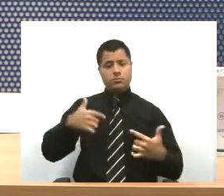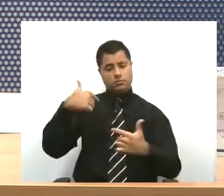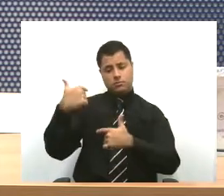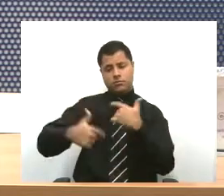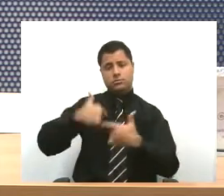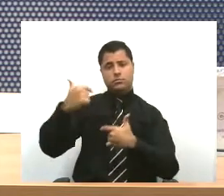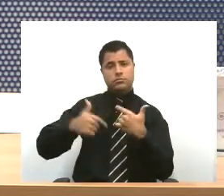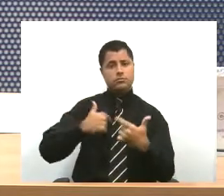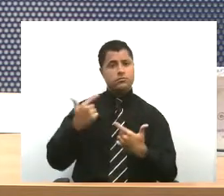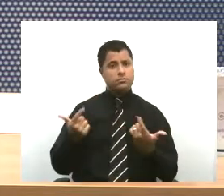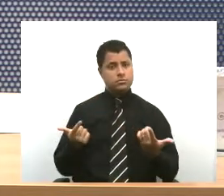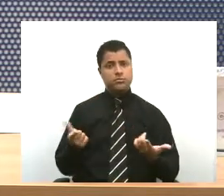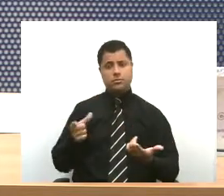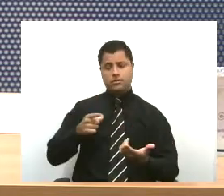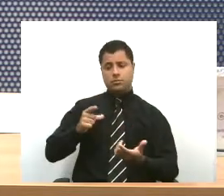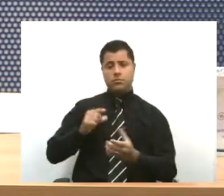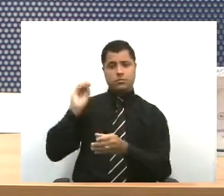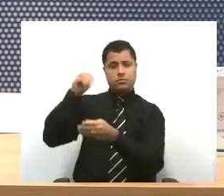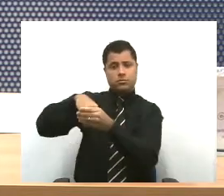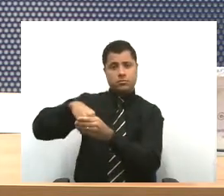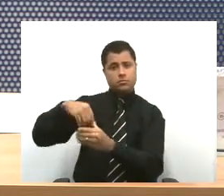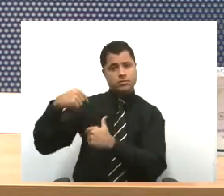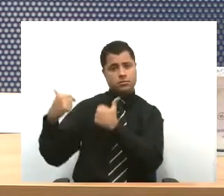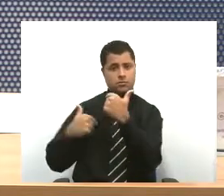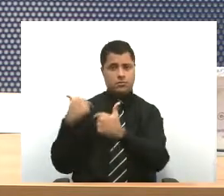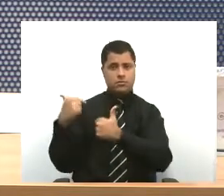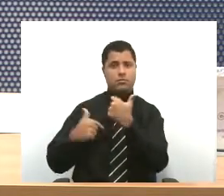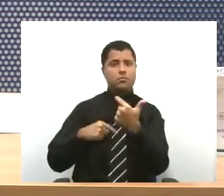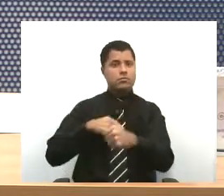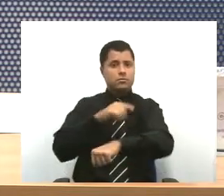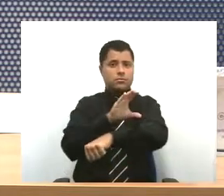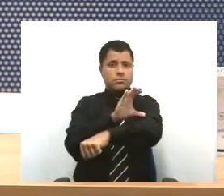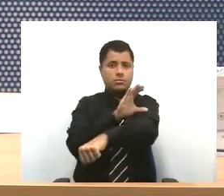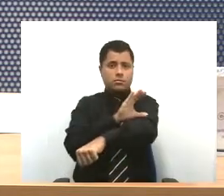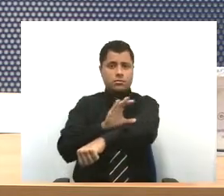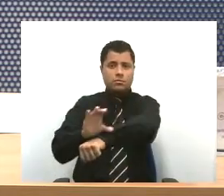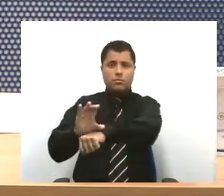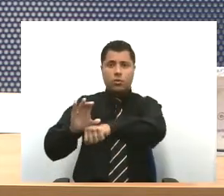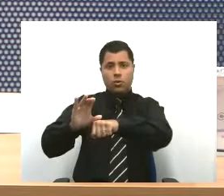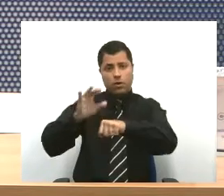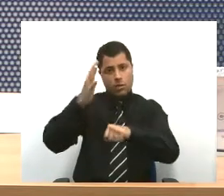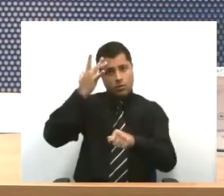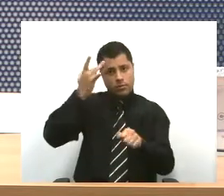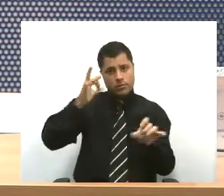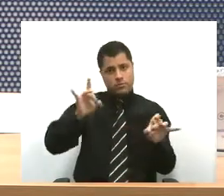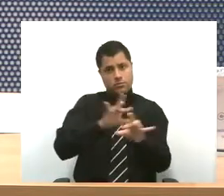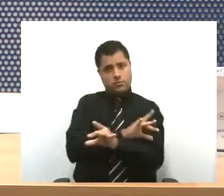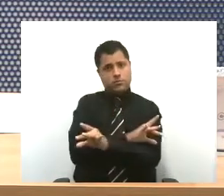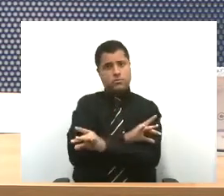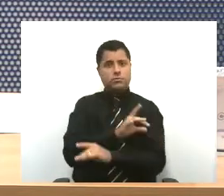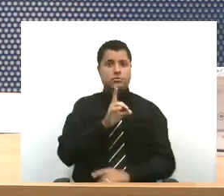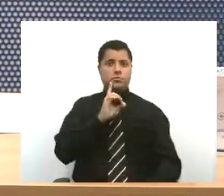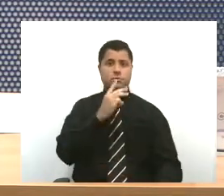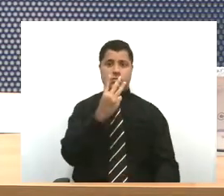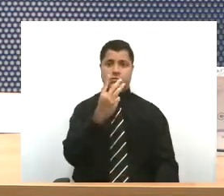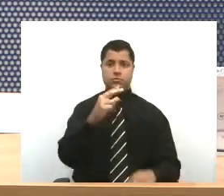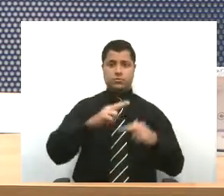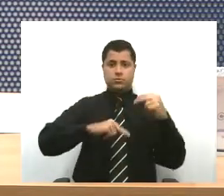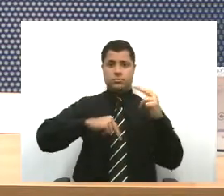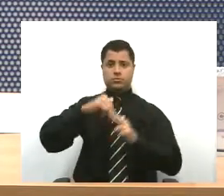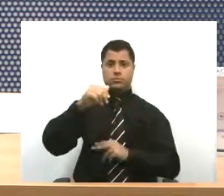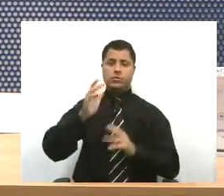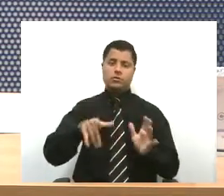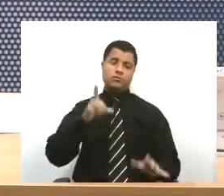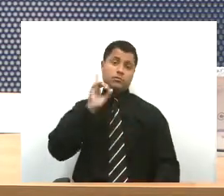hoje estão na defesa civil, fazem curso, que vai terminar acho que amanhã, dia 3 de junho, 30 dias